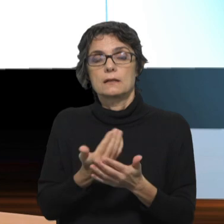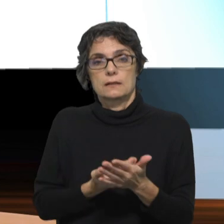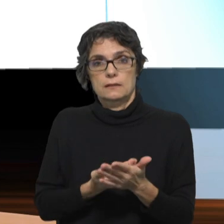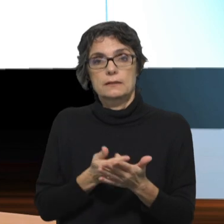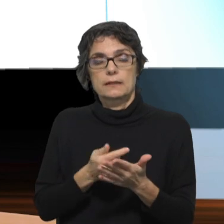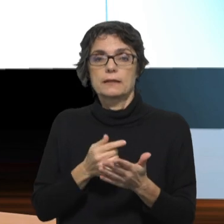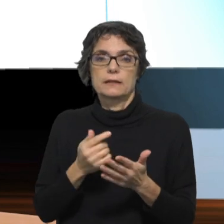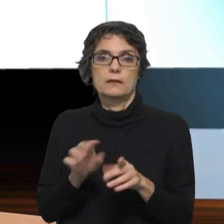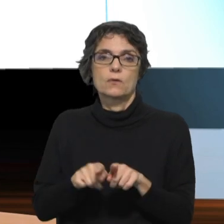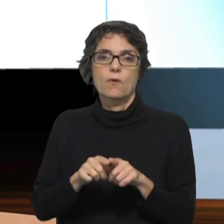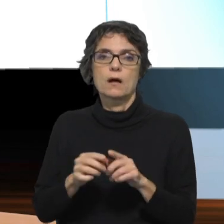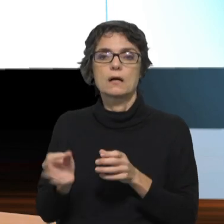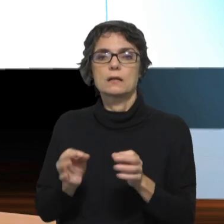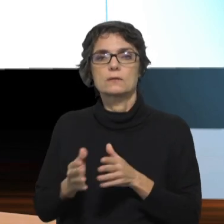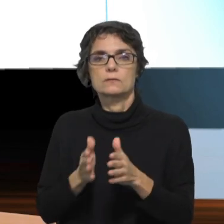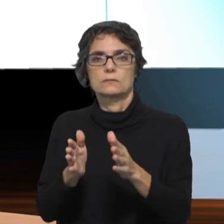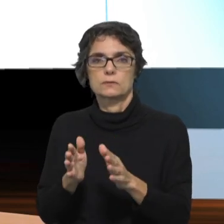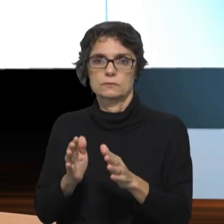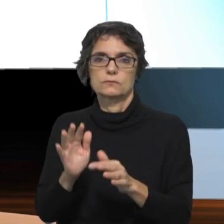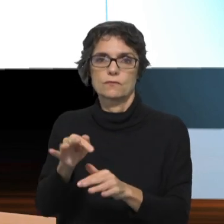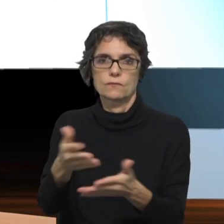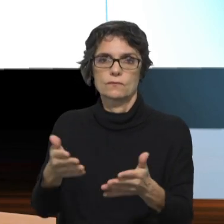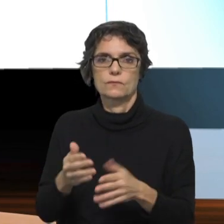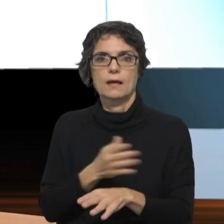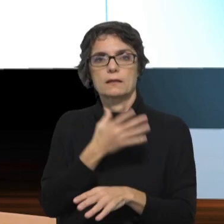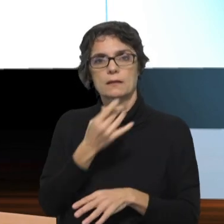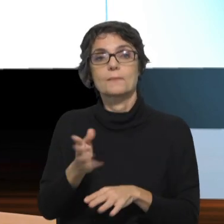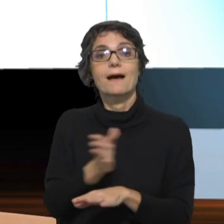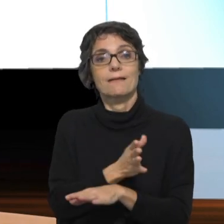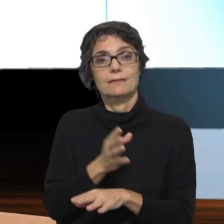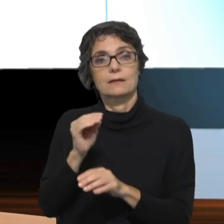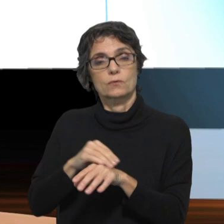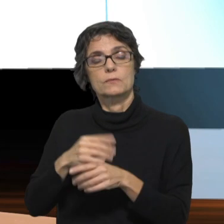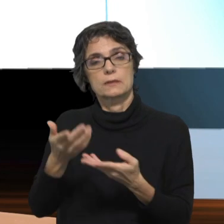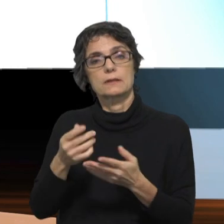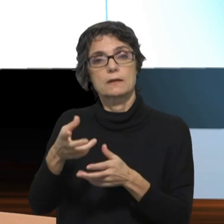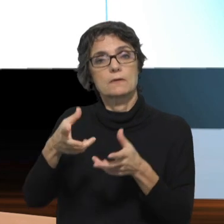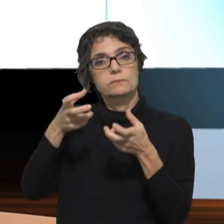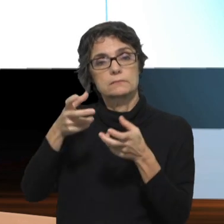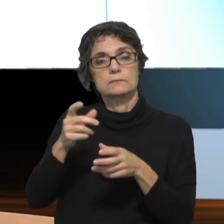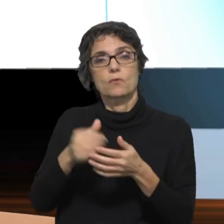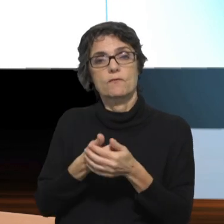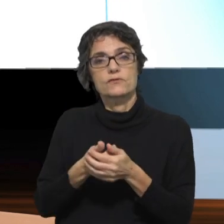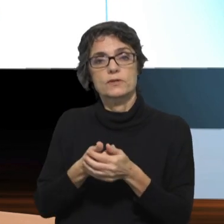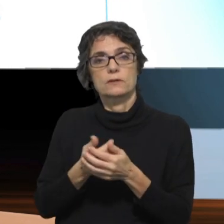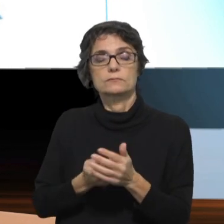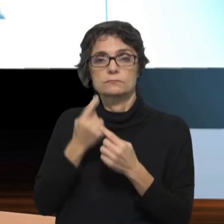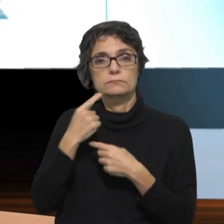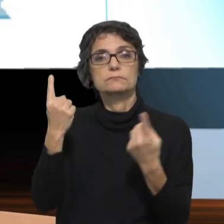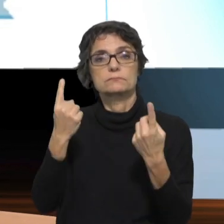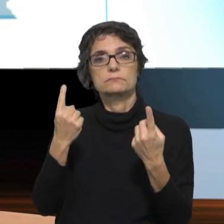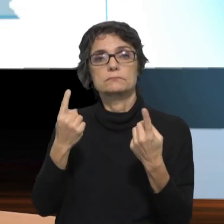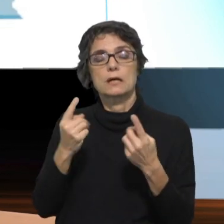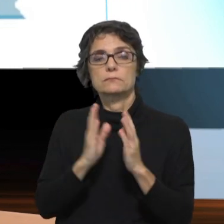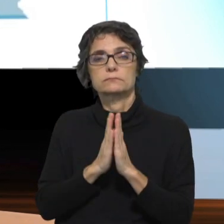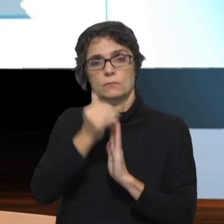de um percurso de preparação para o Natal. E antes do comentário ao texto do Evangelho, vamos ouvir esse texto que é proclamado nas